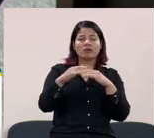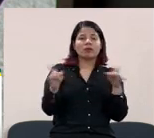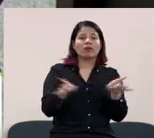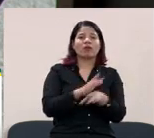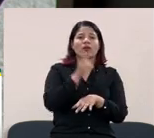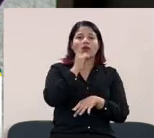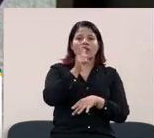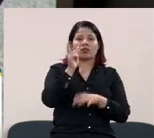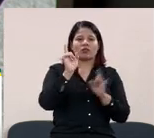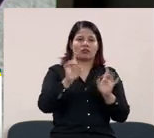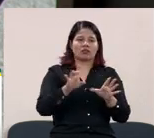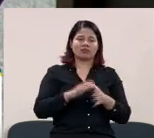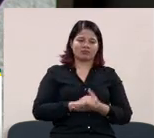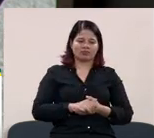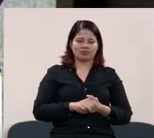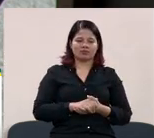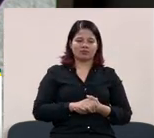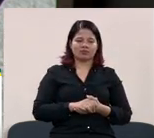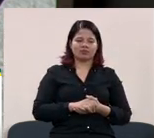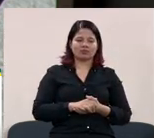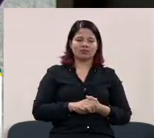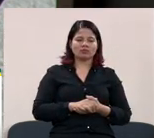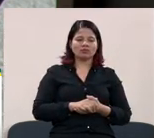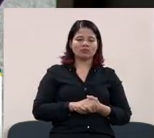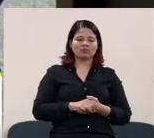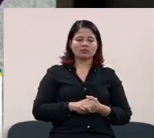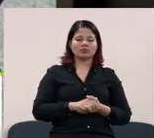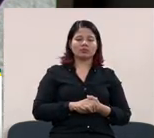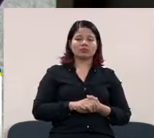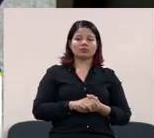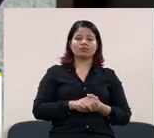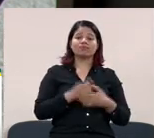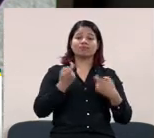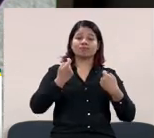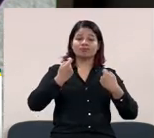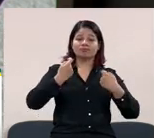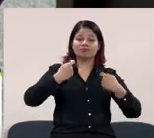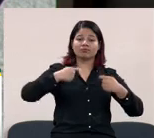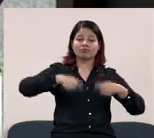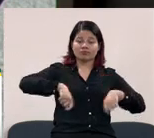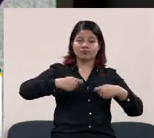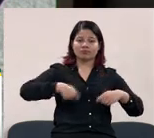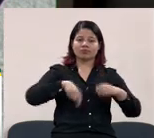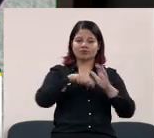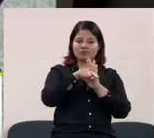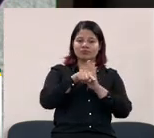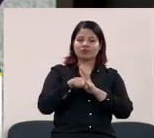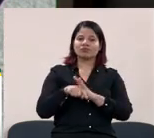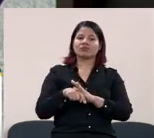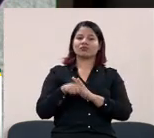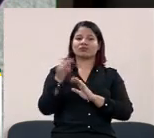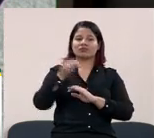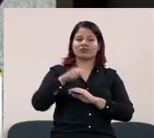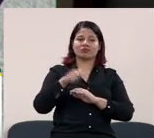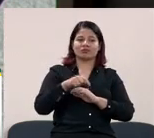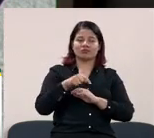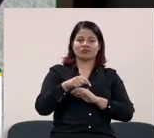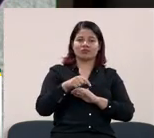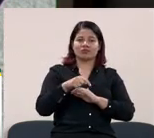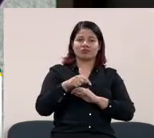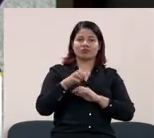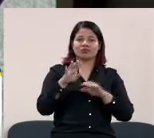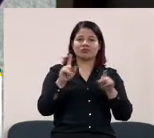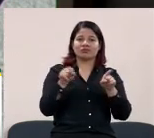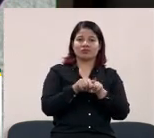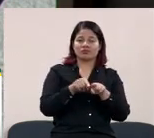política fiscal austera se faz necessária no momento de sangria econômica que a gente vive. Acompanhamos a menor